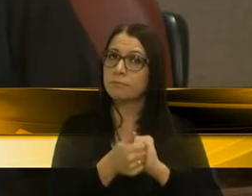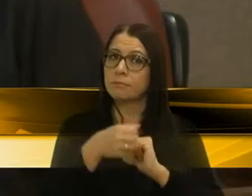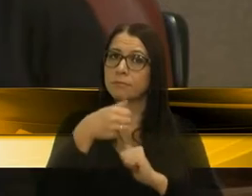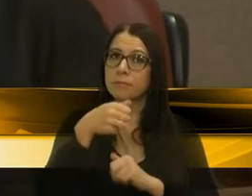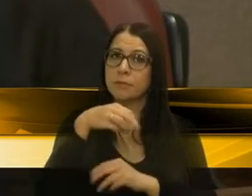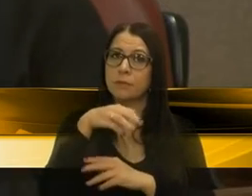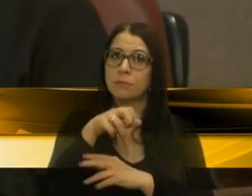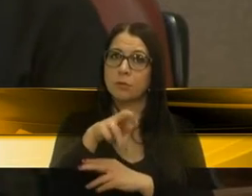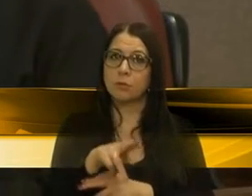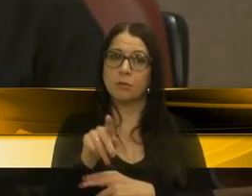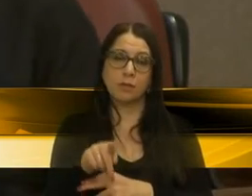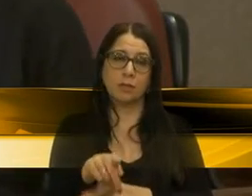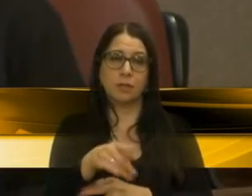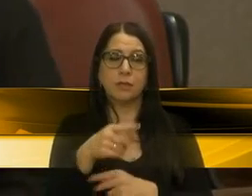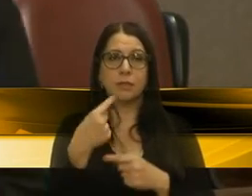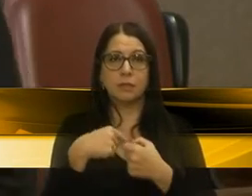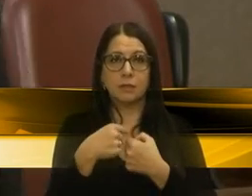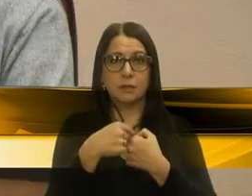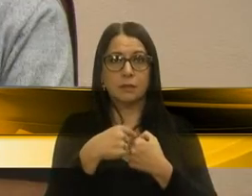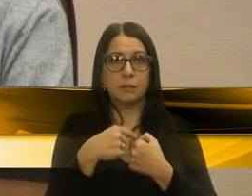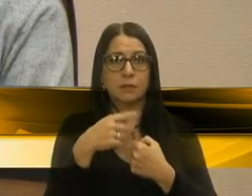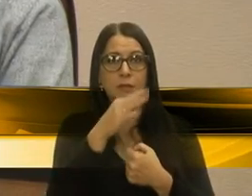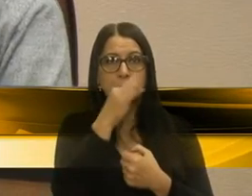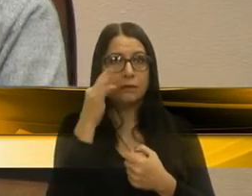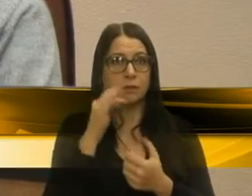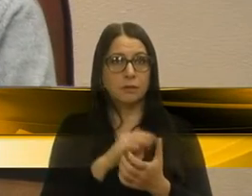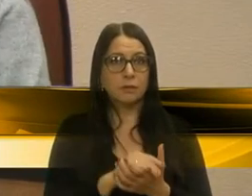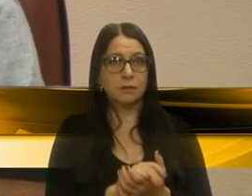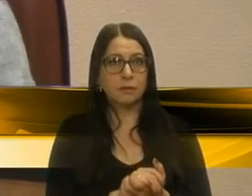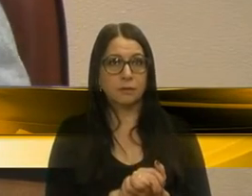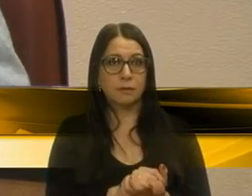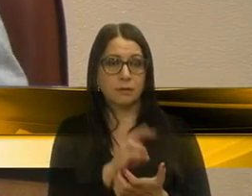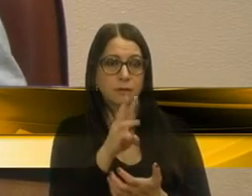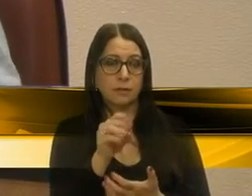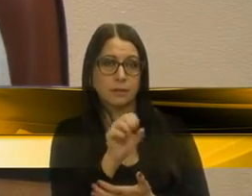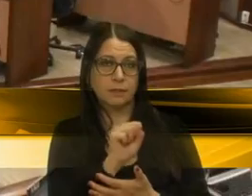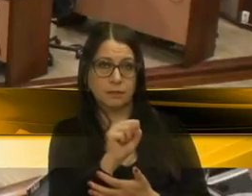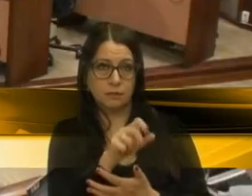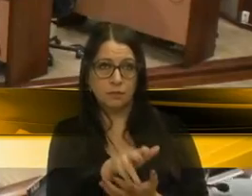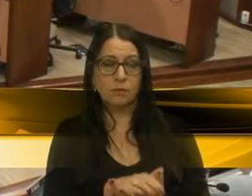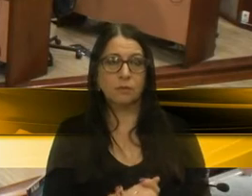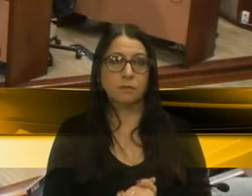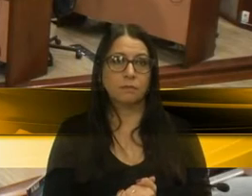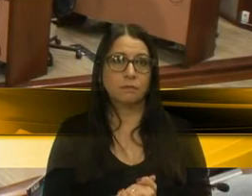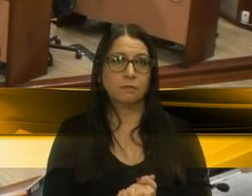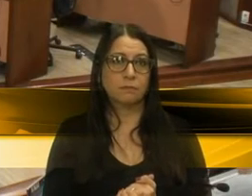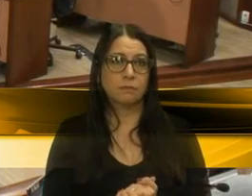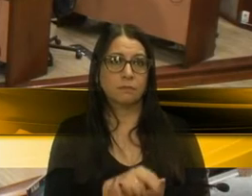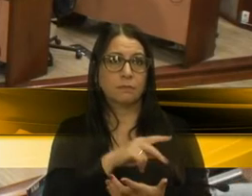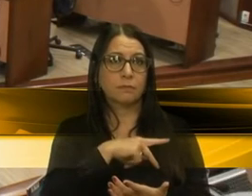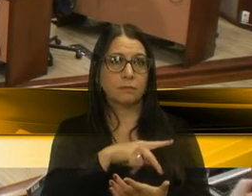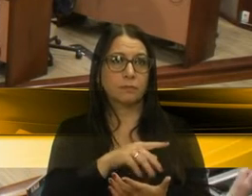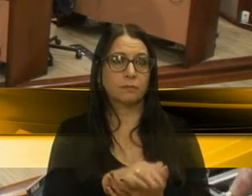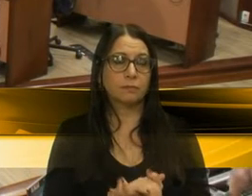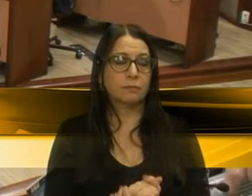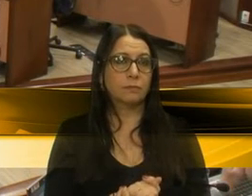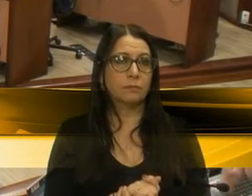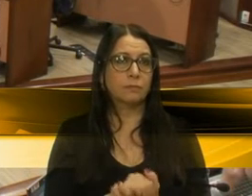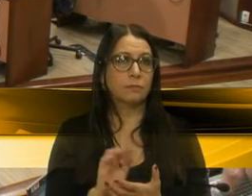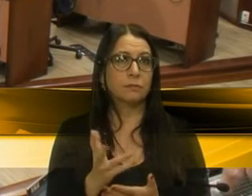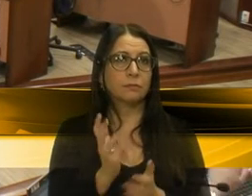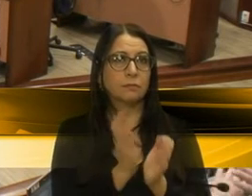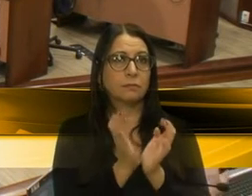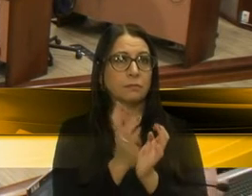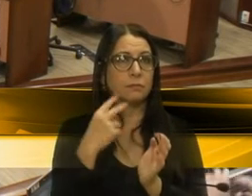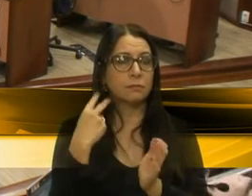cidade. Muito obrigado. Vereador Tatiane, 30 segundos. Senhor presidente, demais colegas